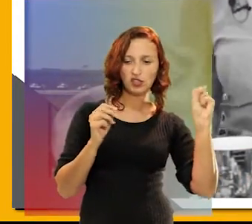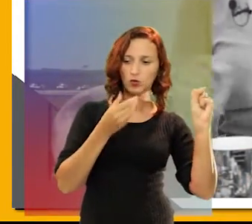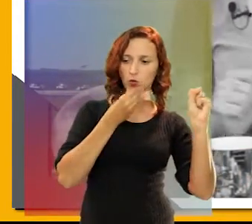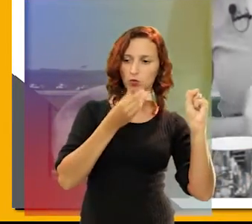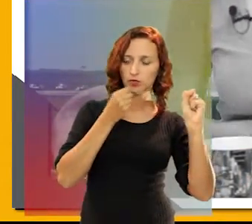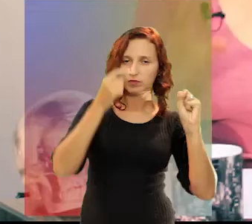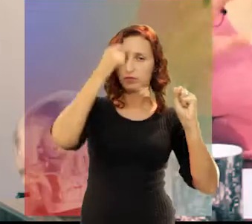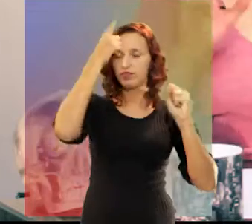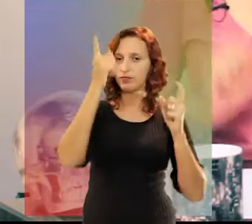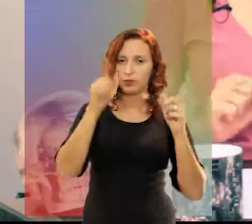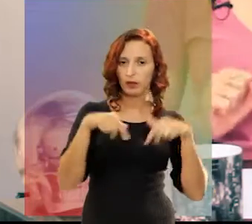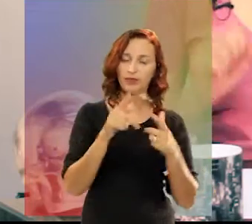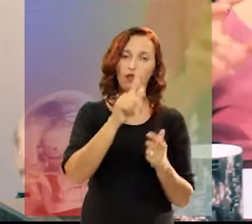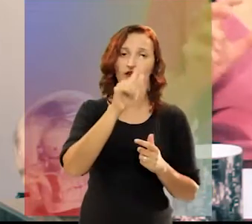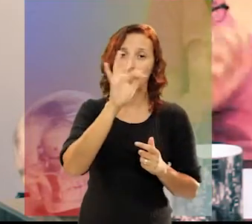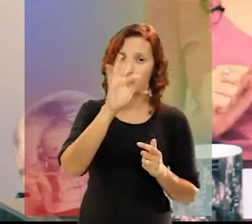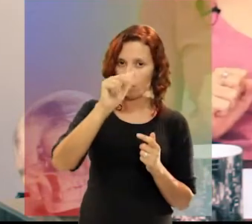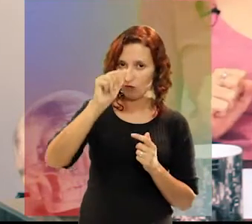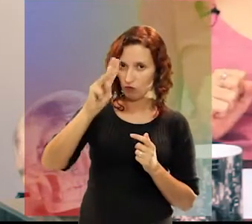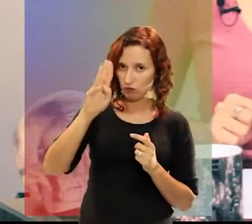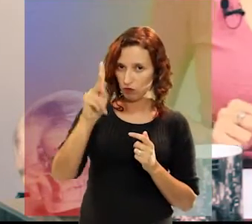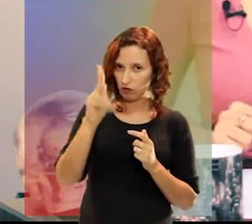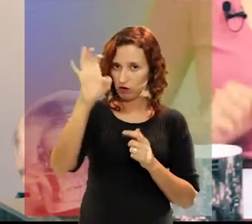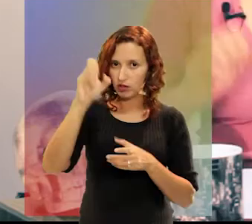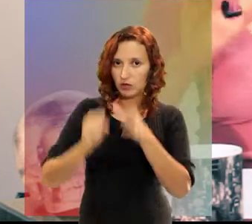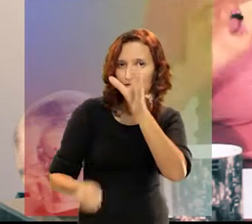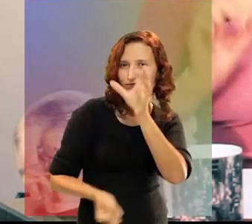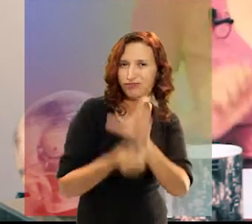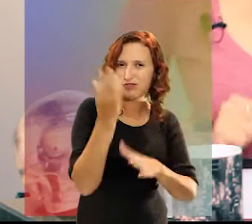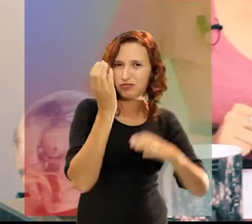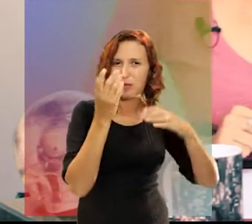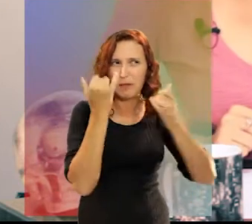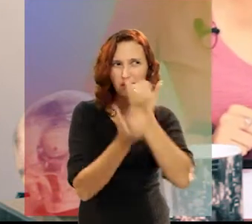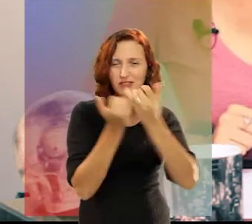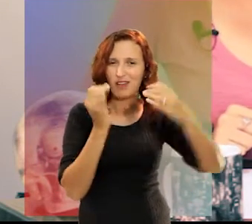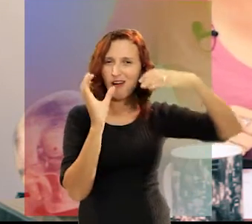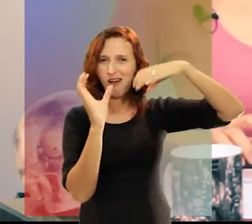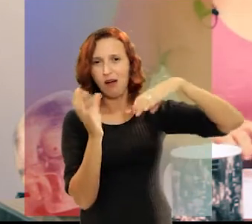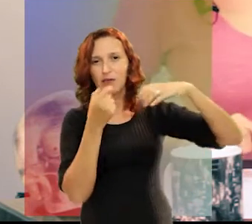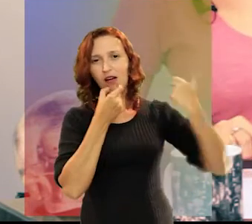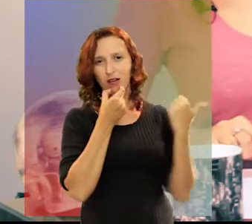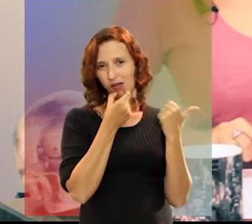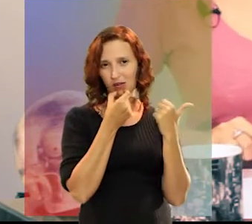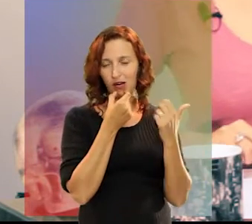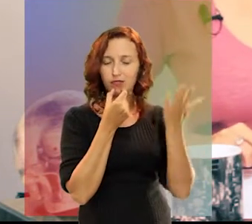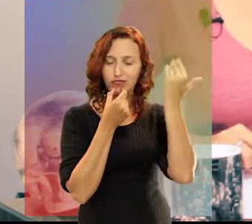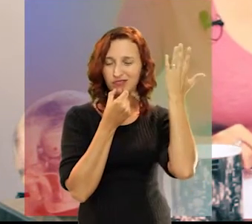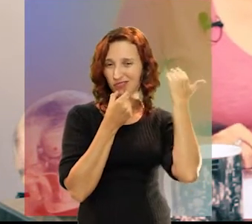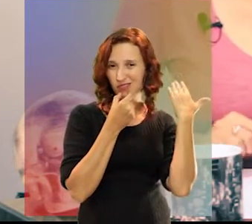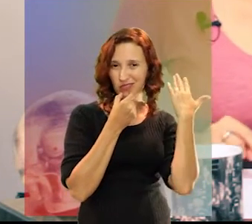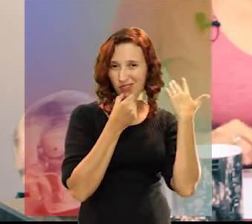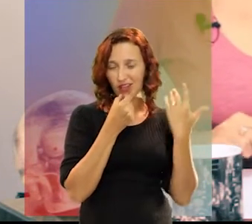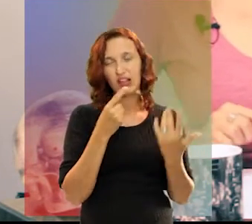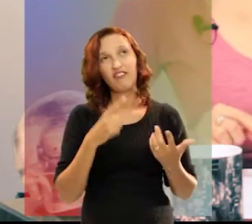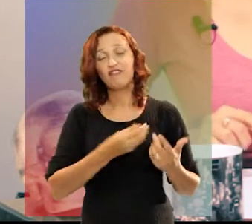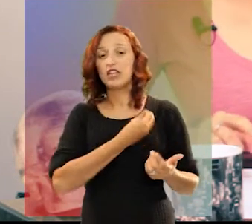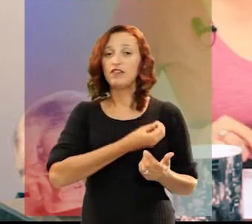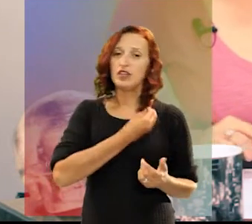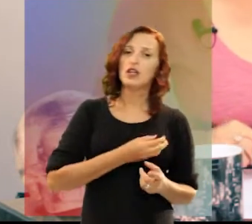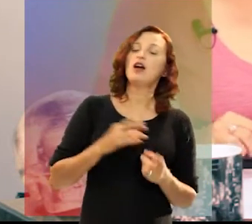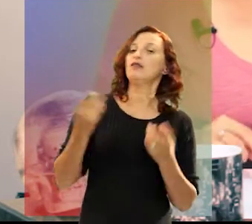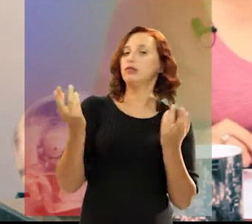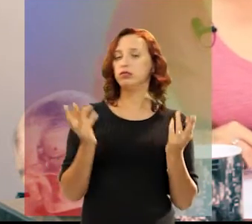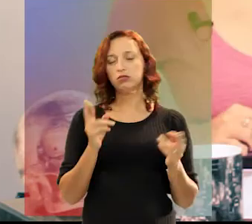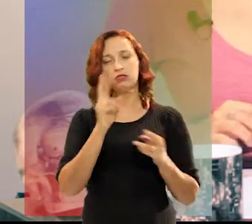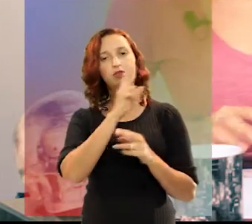Fawkes. Quando um cara chamado Guy Fawkes pretendia explodir o parlamento inglês. Na época, a Inglaterra